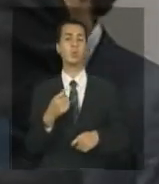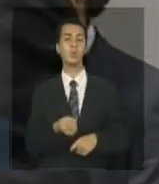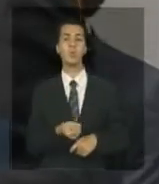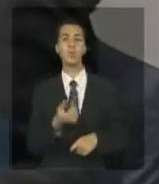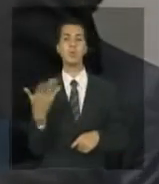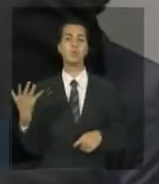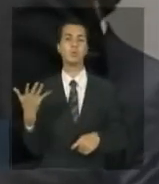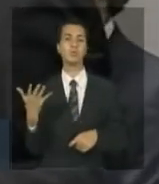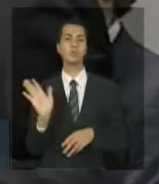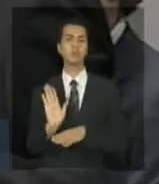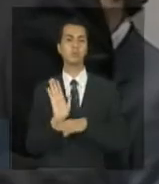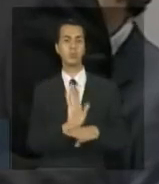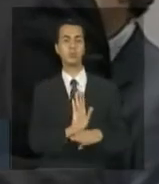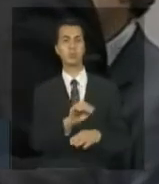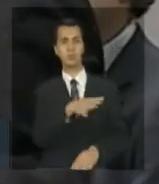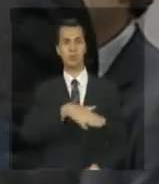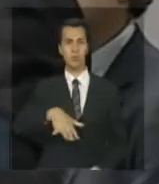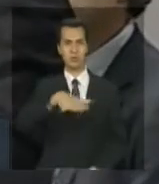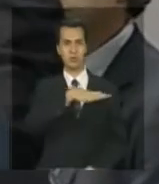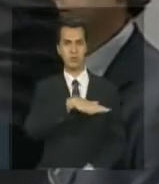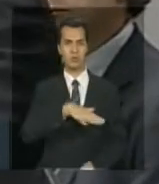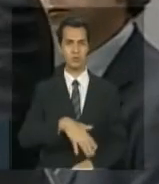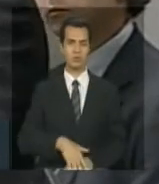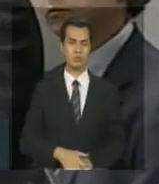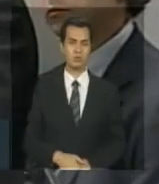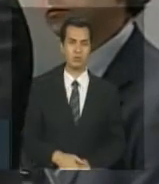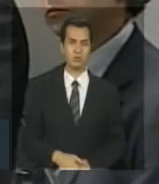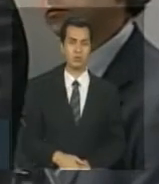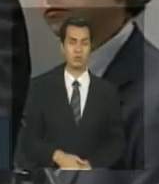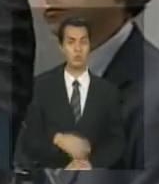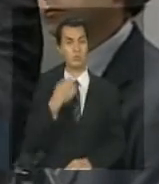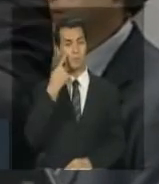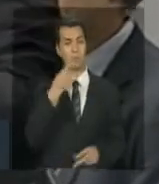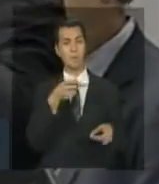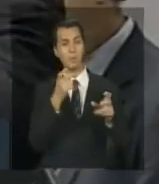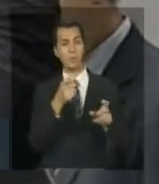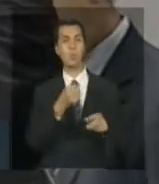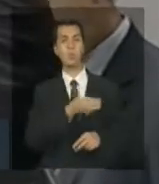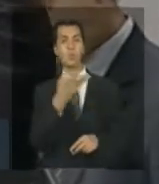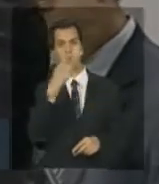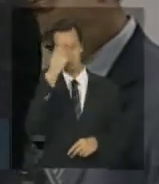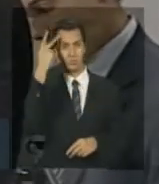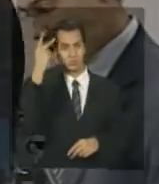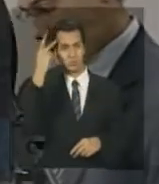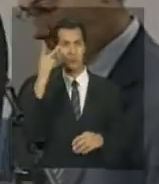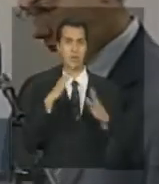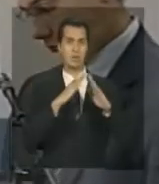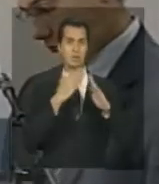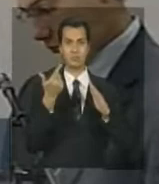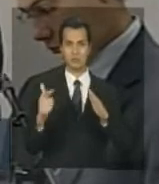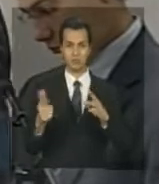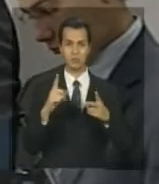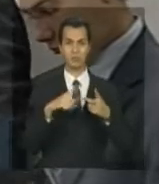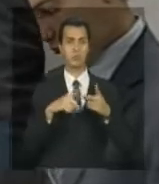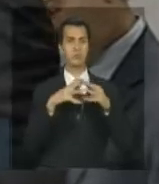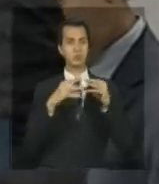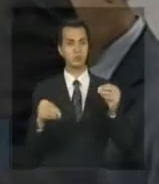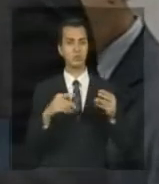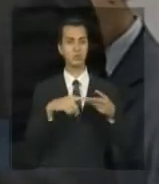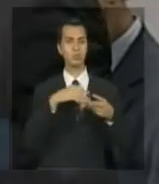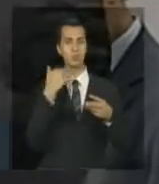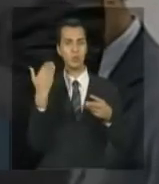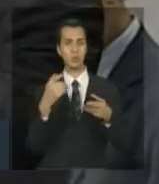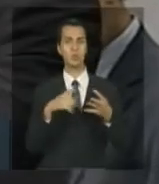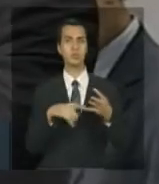podem ser destinados uma determinada área então de acordo com as características do desastre quantidade desabrigadas alojadas existência desaparecidos de